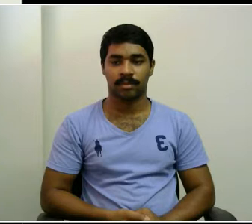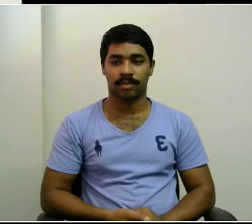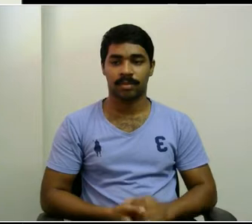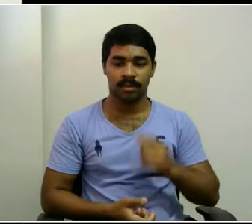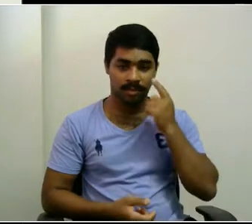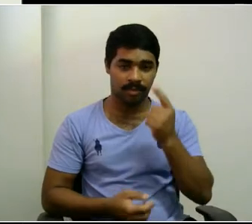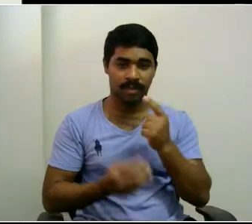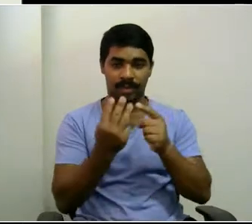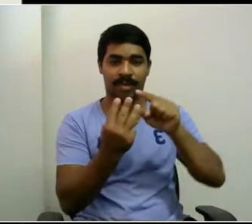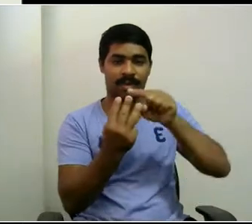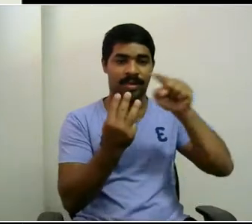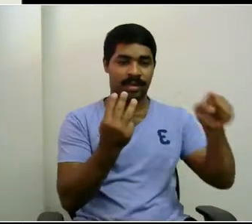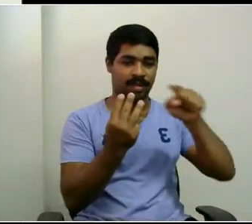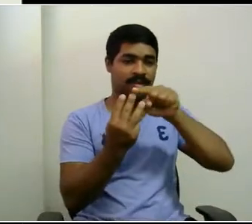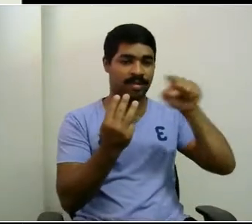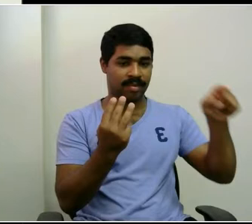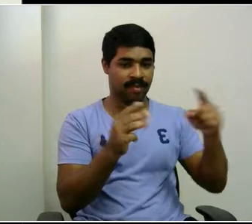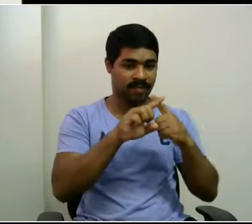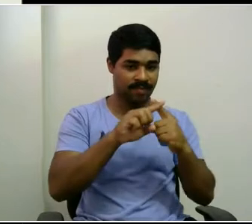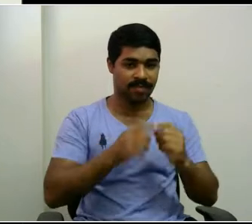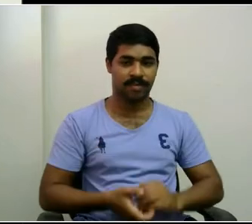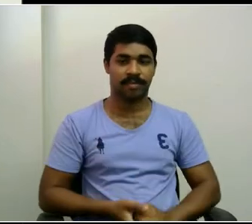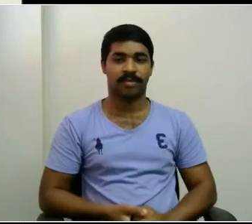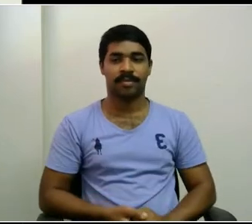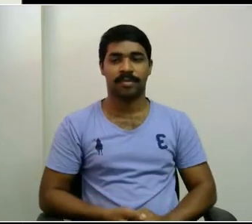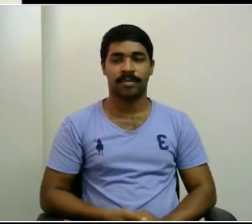ó, 3 menos 3x.